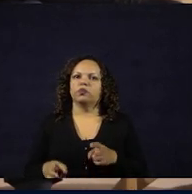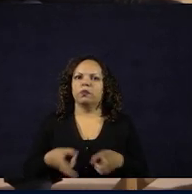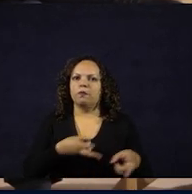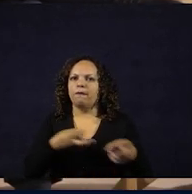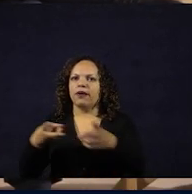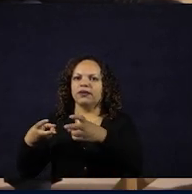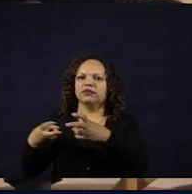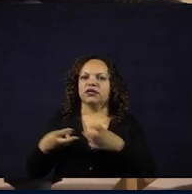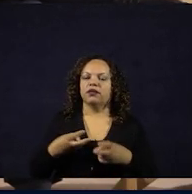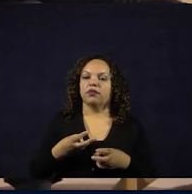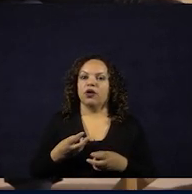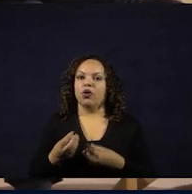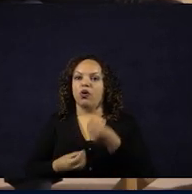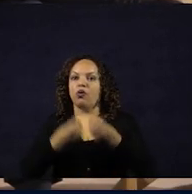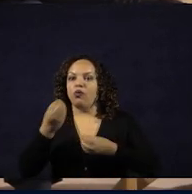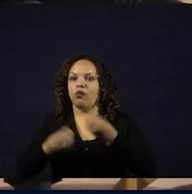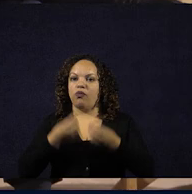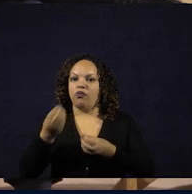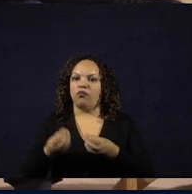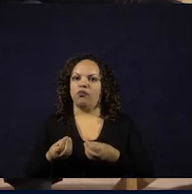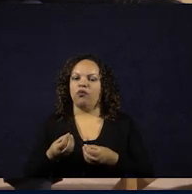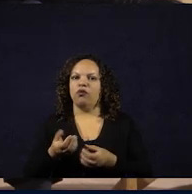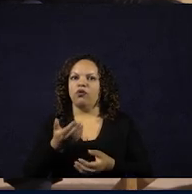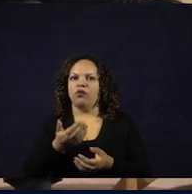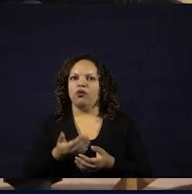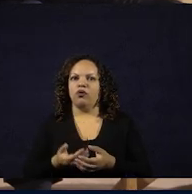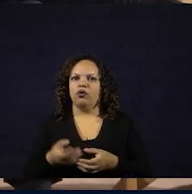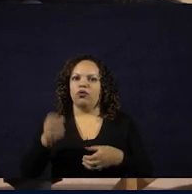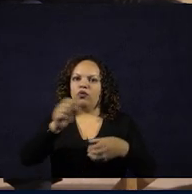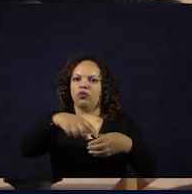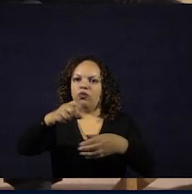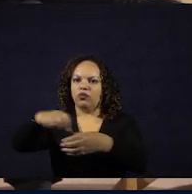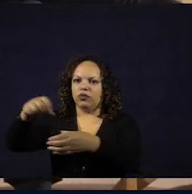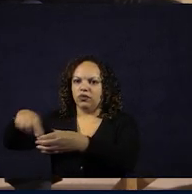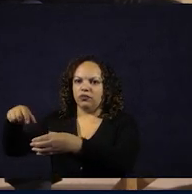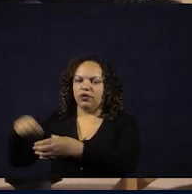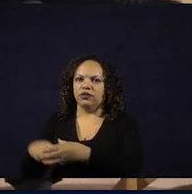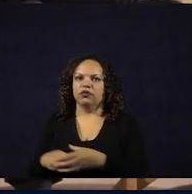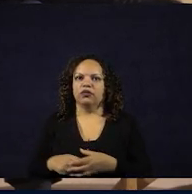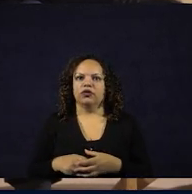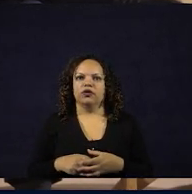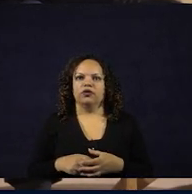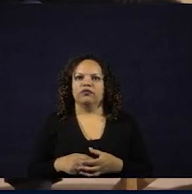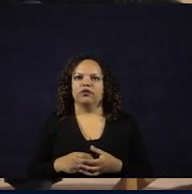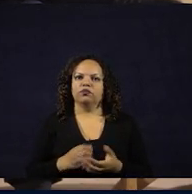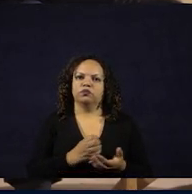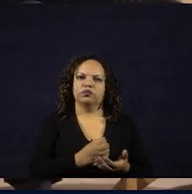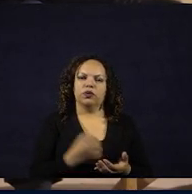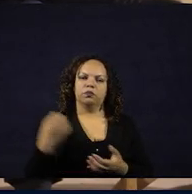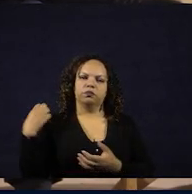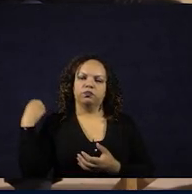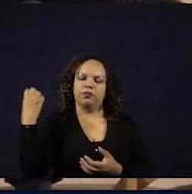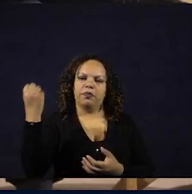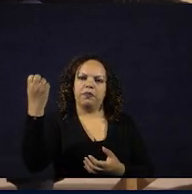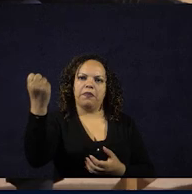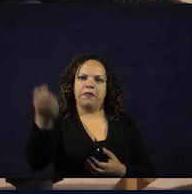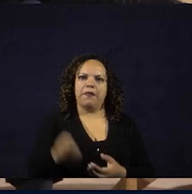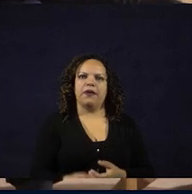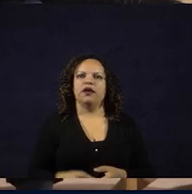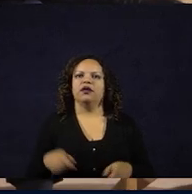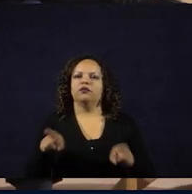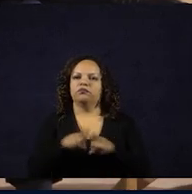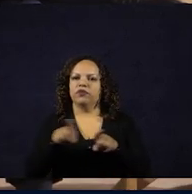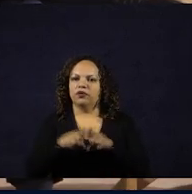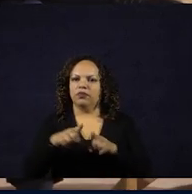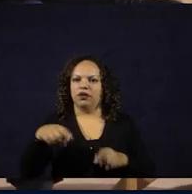esse alimento depois sai da produção e começa aí para poder ser exportado a ser consumida até mesmo no Brasil